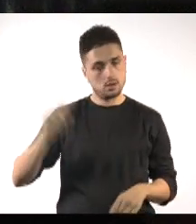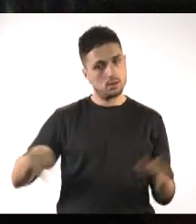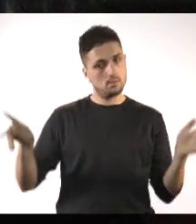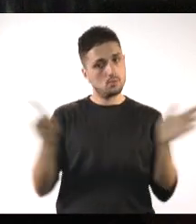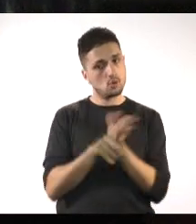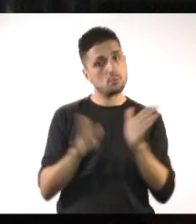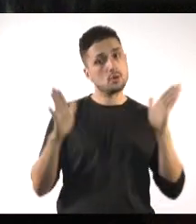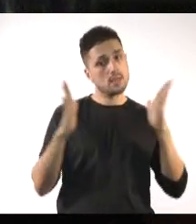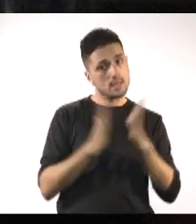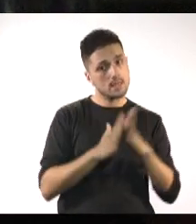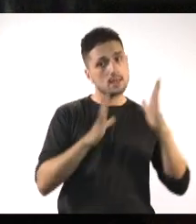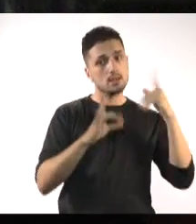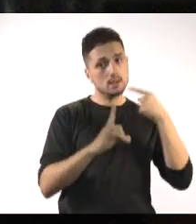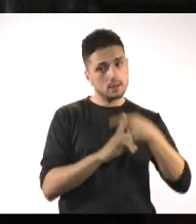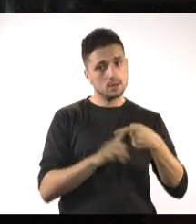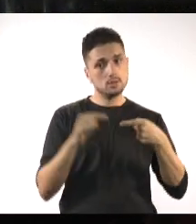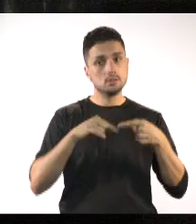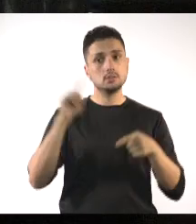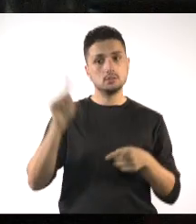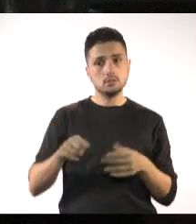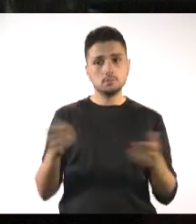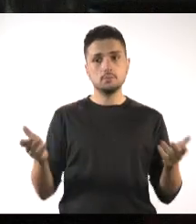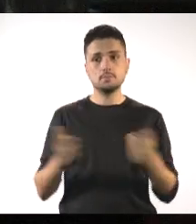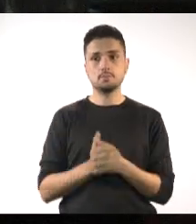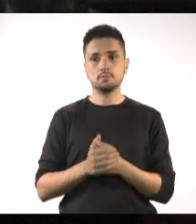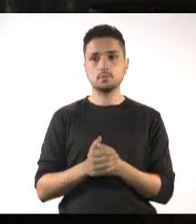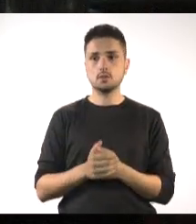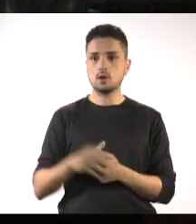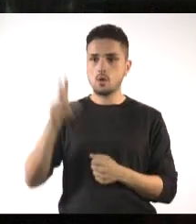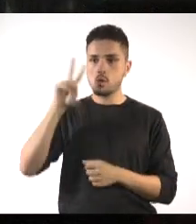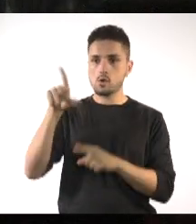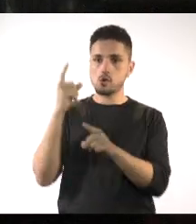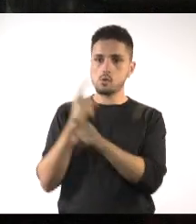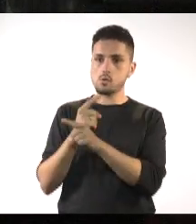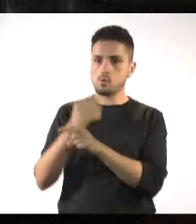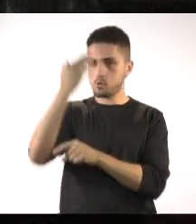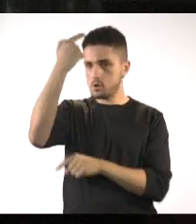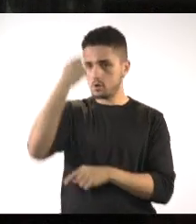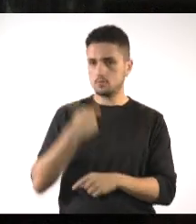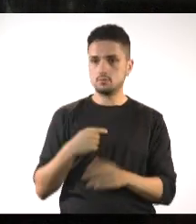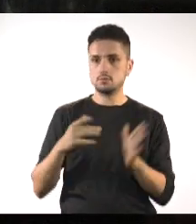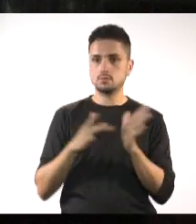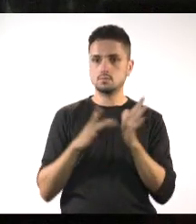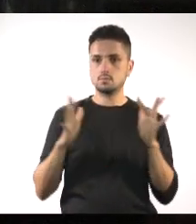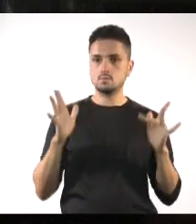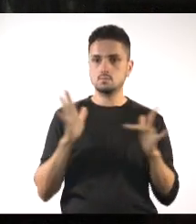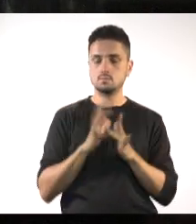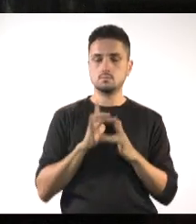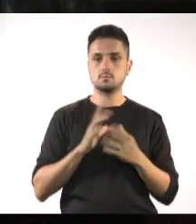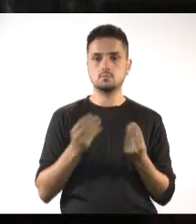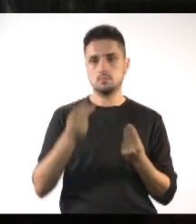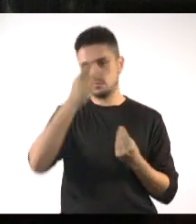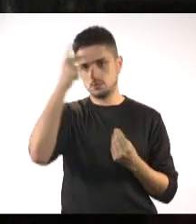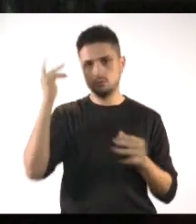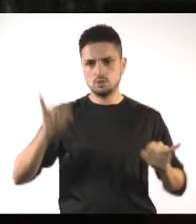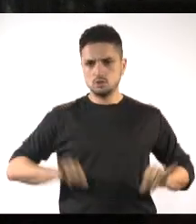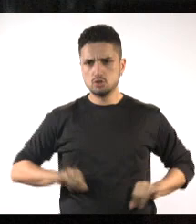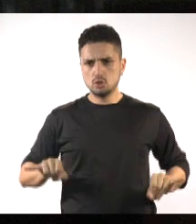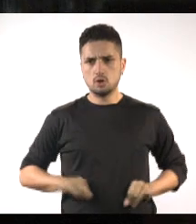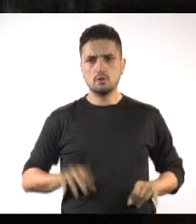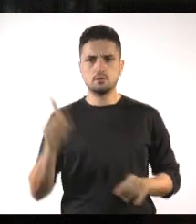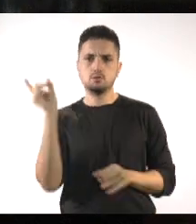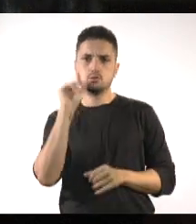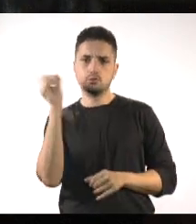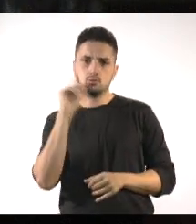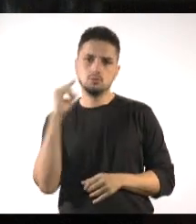rosto de Cristo, mas aquela que vai encontrar o rosto de Cristo na pessoa, tantas pessoas que sofrem no dia a dia